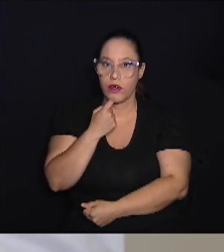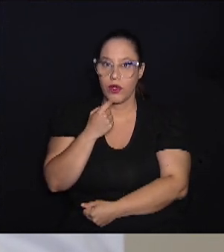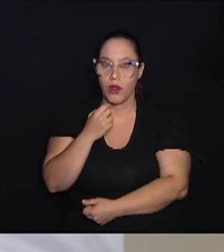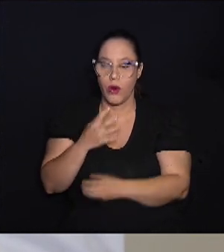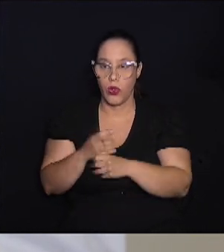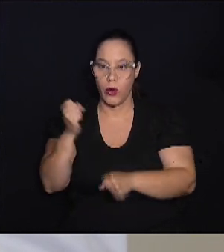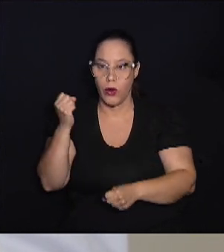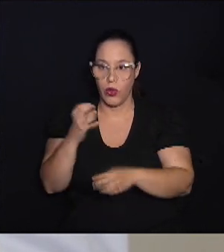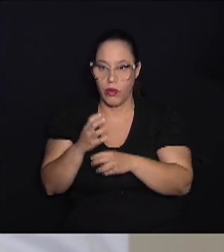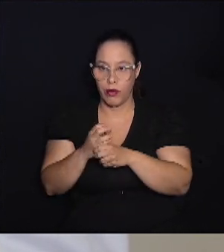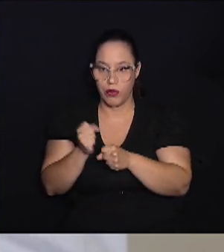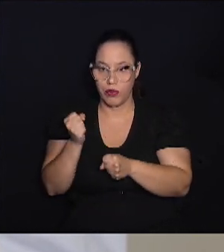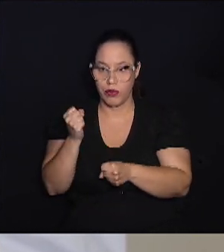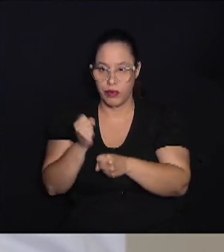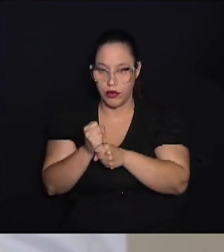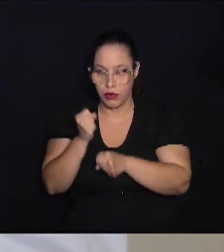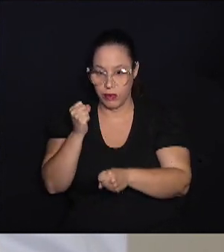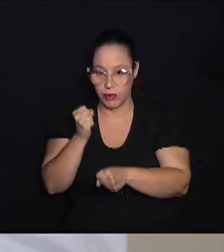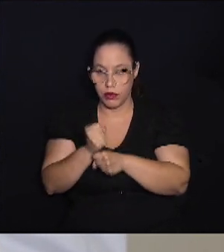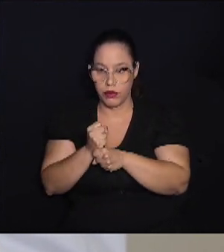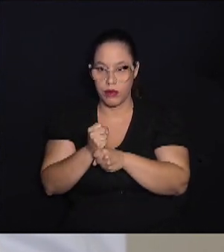Laboratório